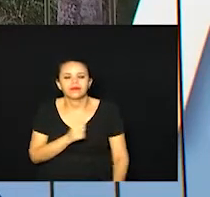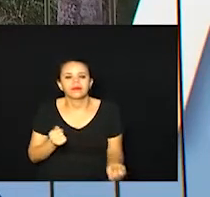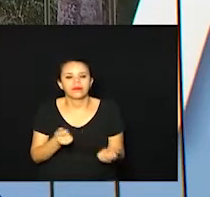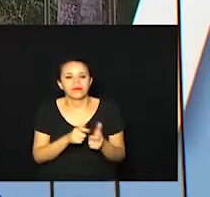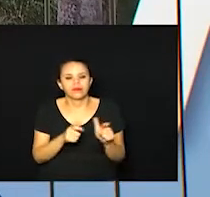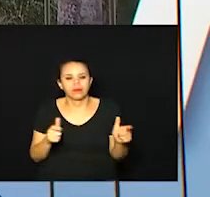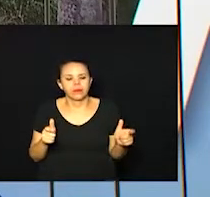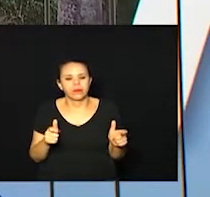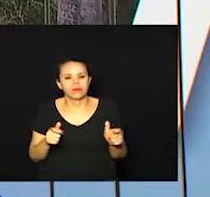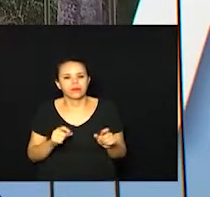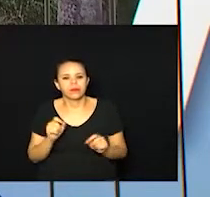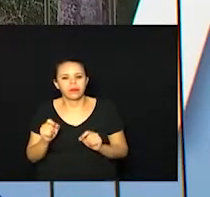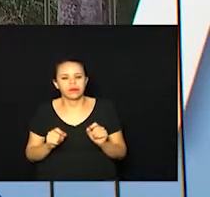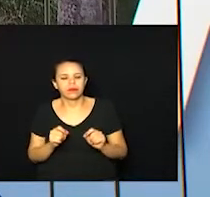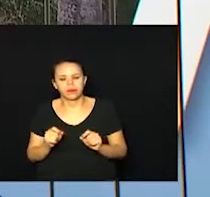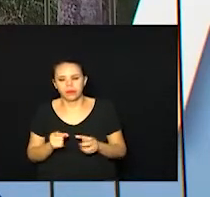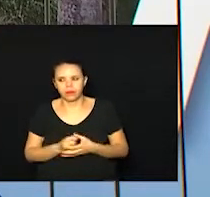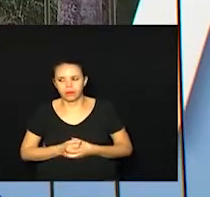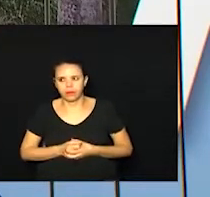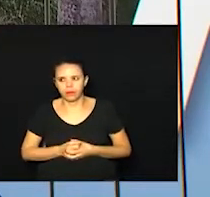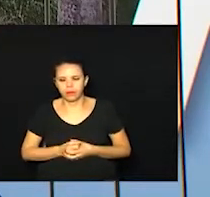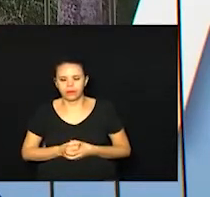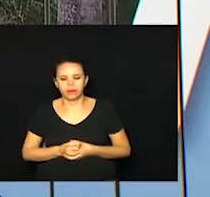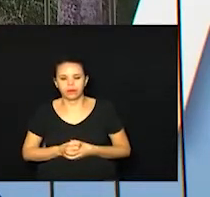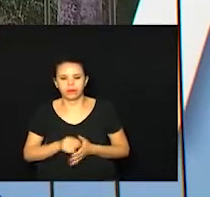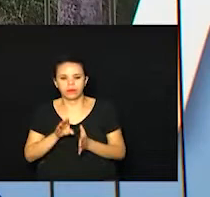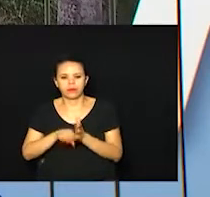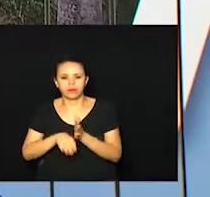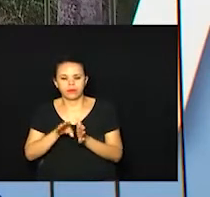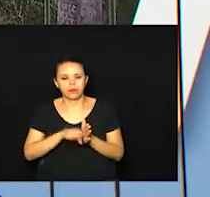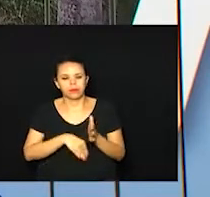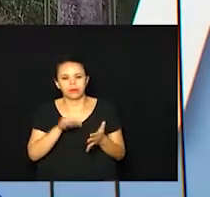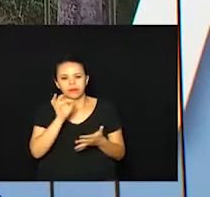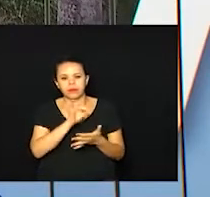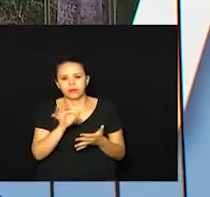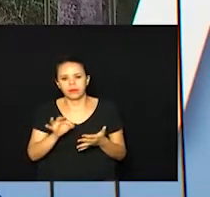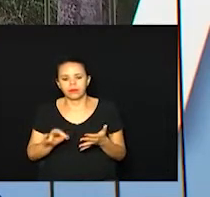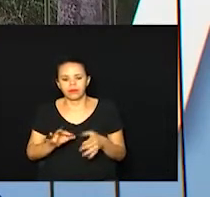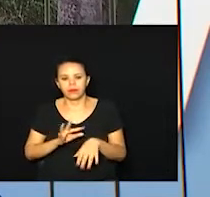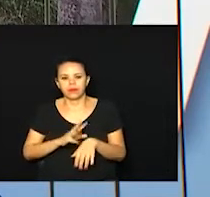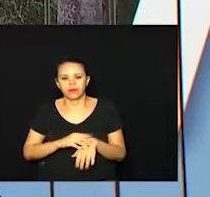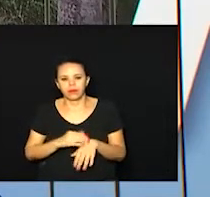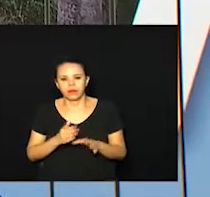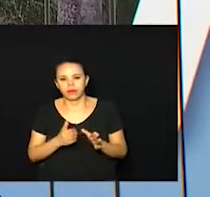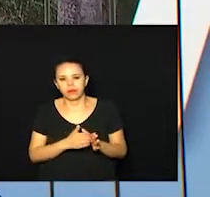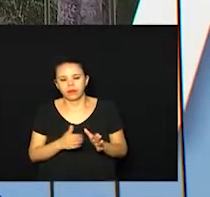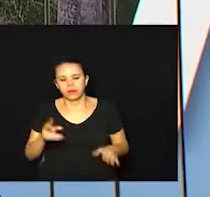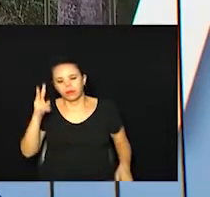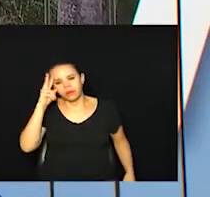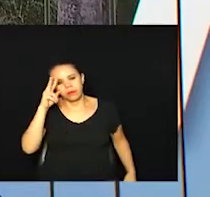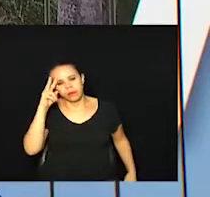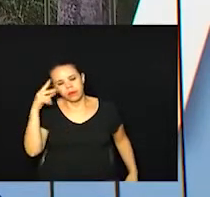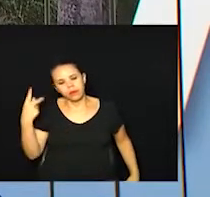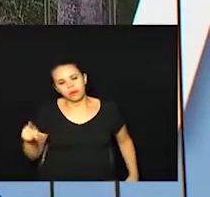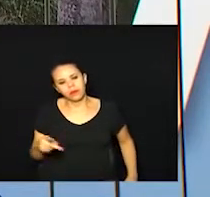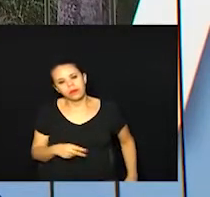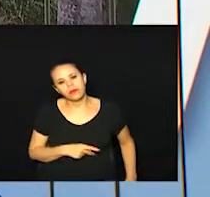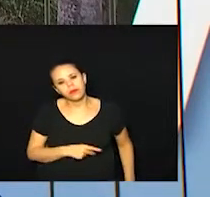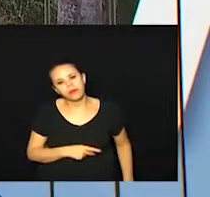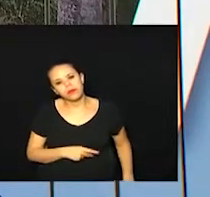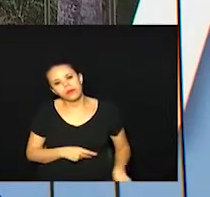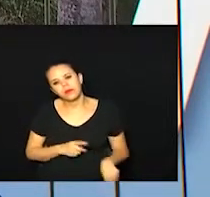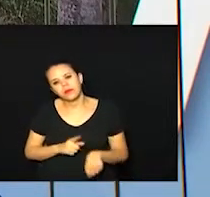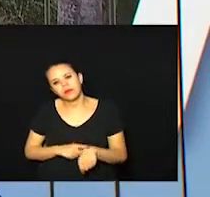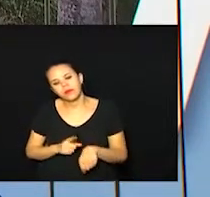amplo, que eliminou um conjunto de doenças ao longo da sua história.